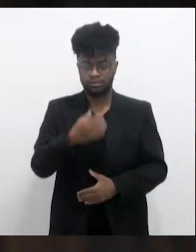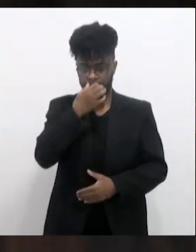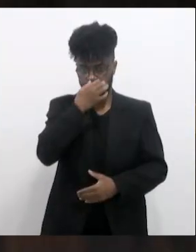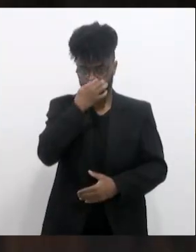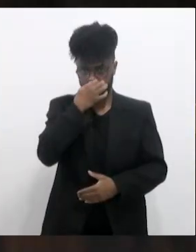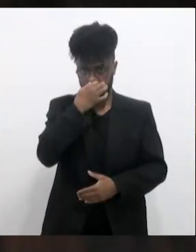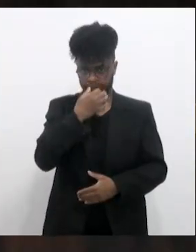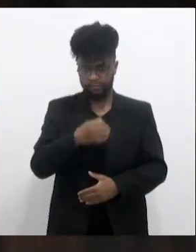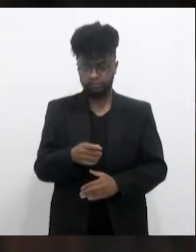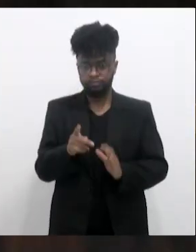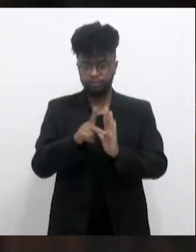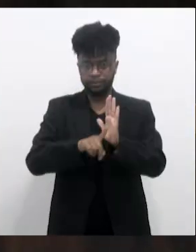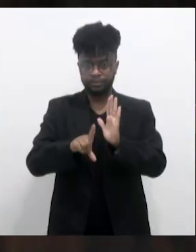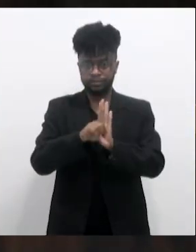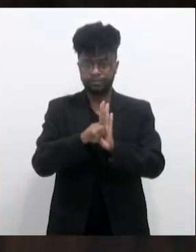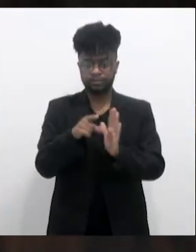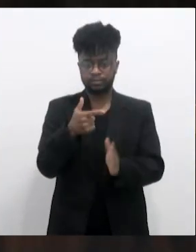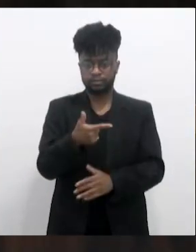Projeto de lei